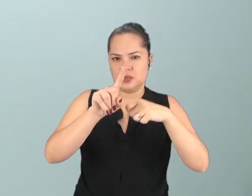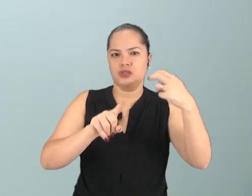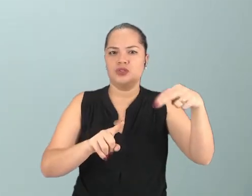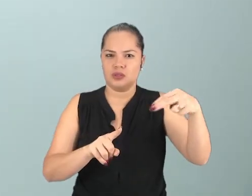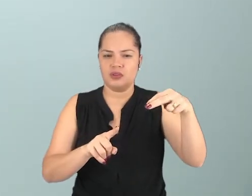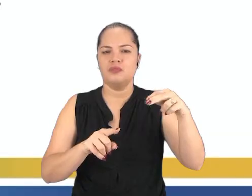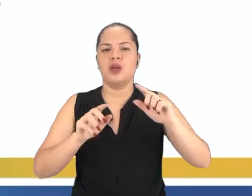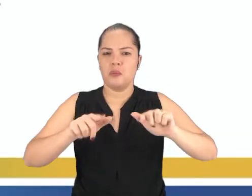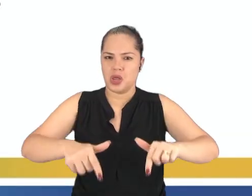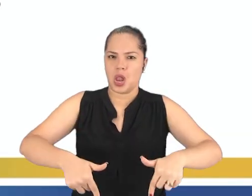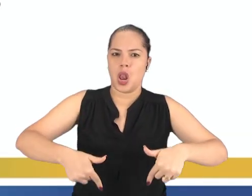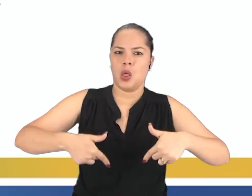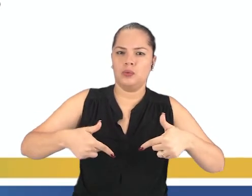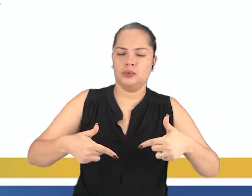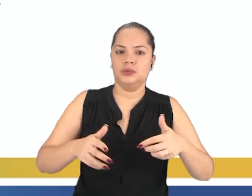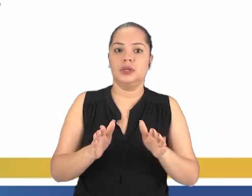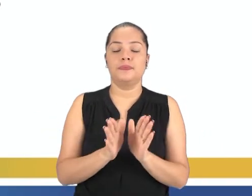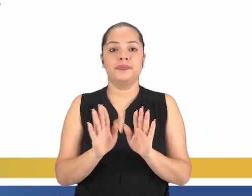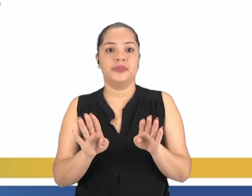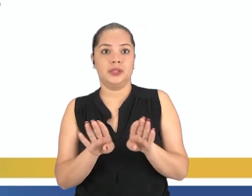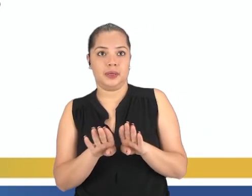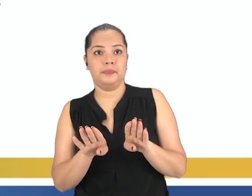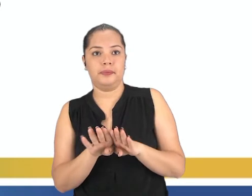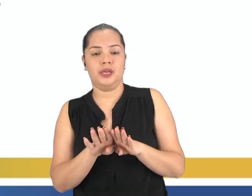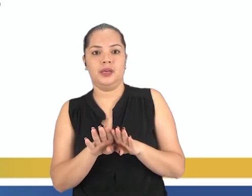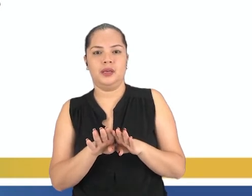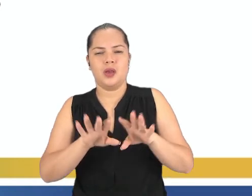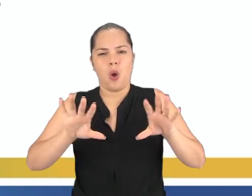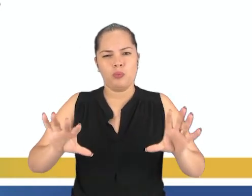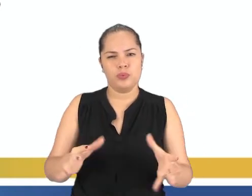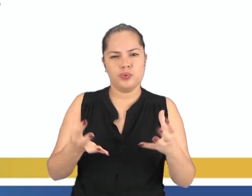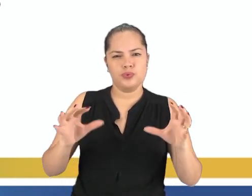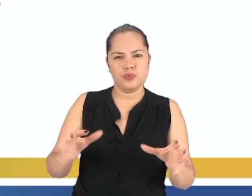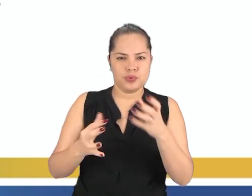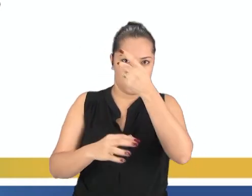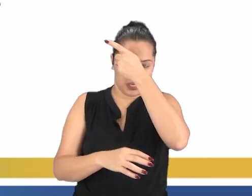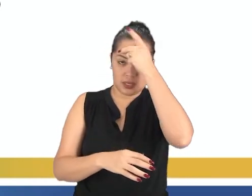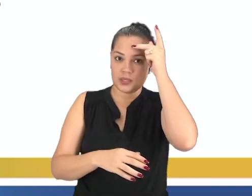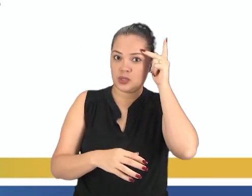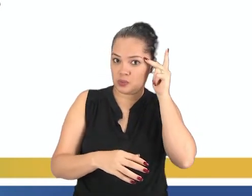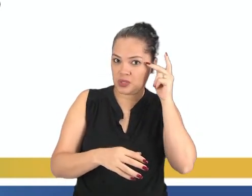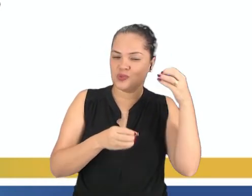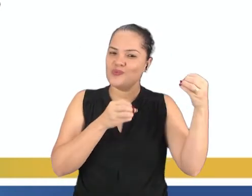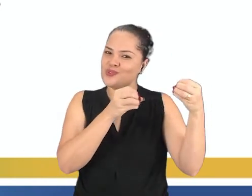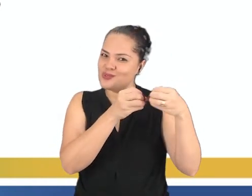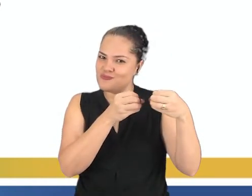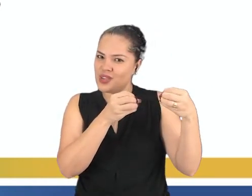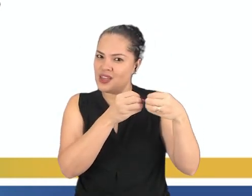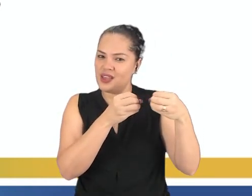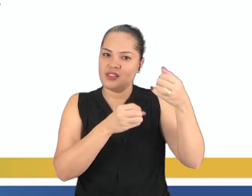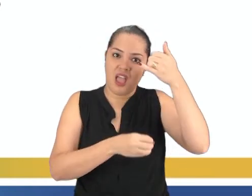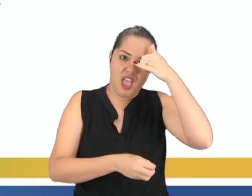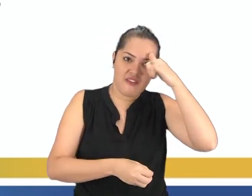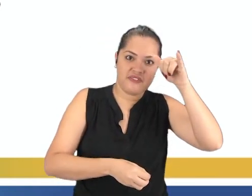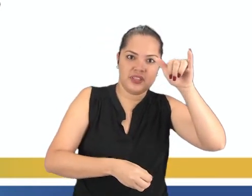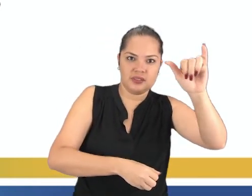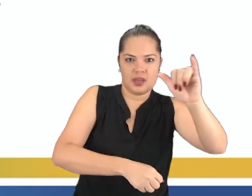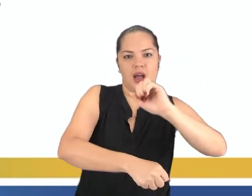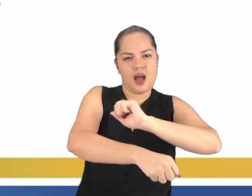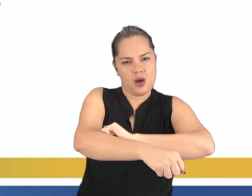sociais do negro. E o último ponto: incentive as pessoas ao seu redor a serem antirracistas.